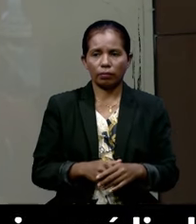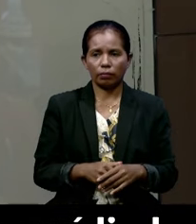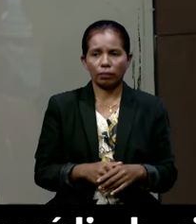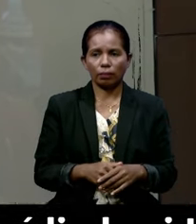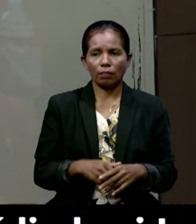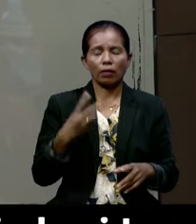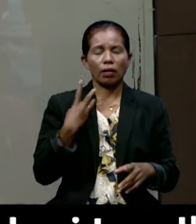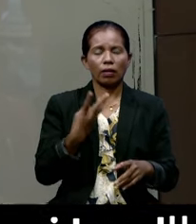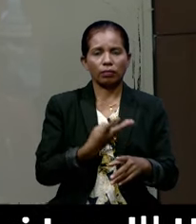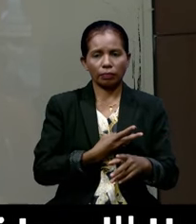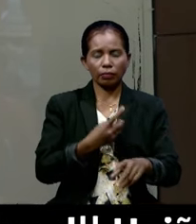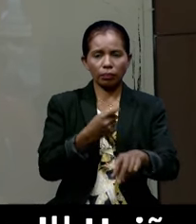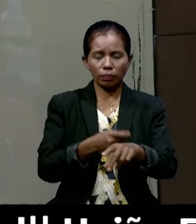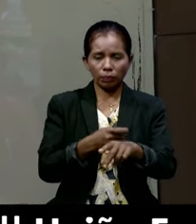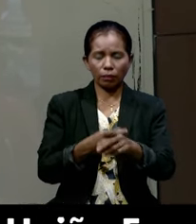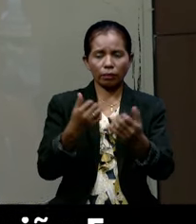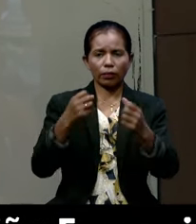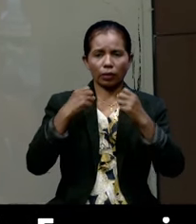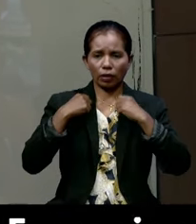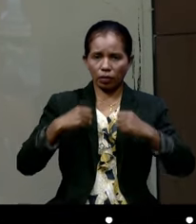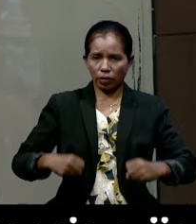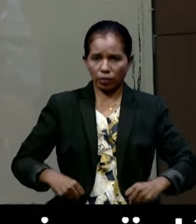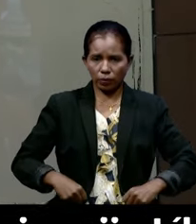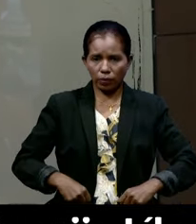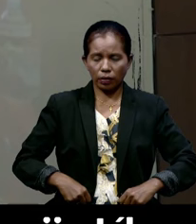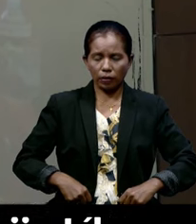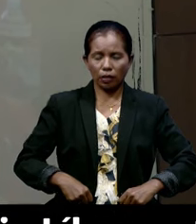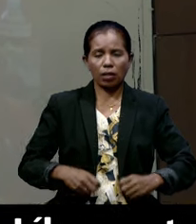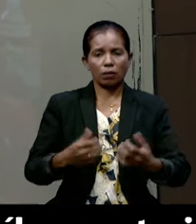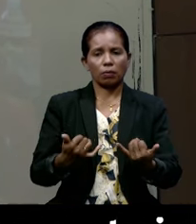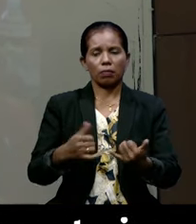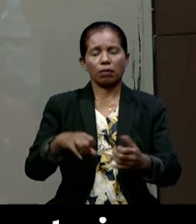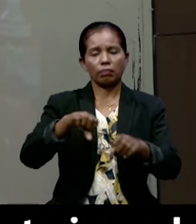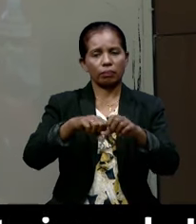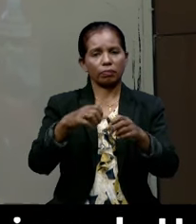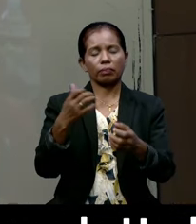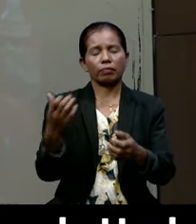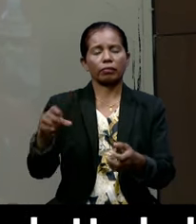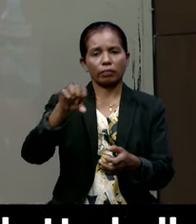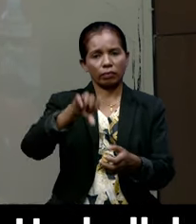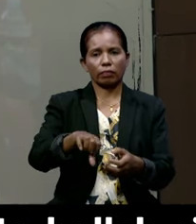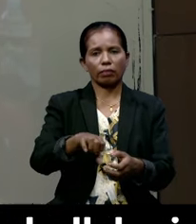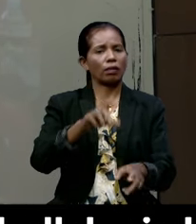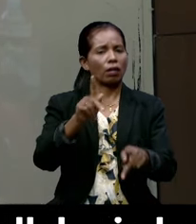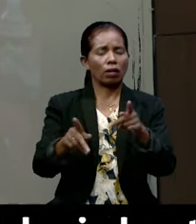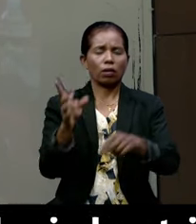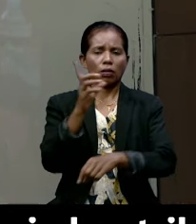E tem a situação saúde at los. Loram ba loram é